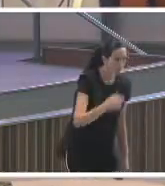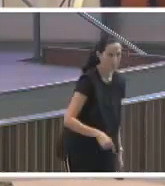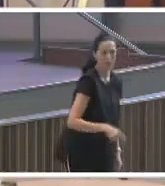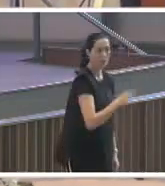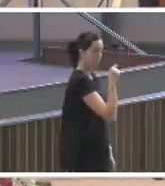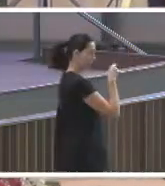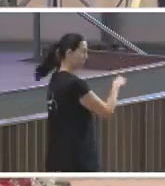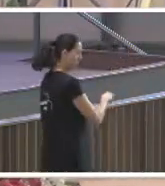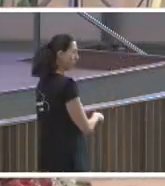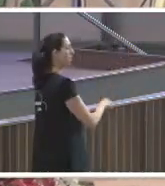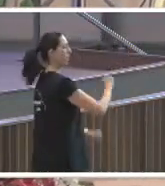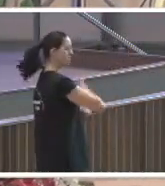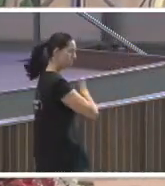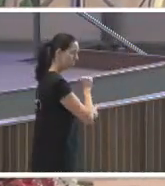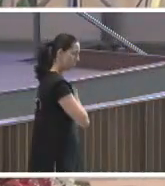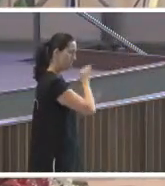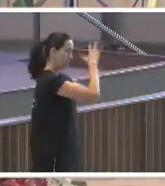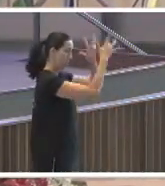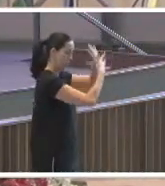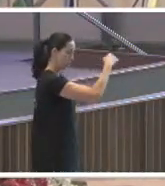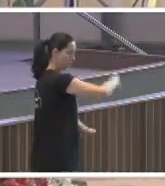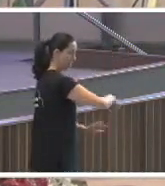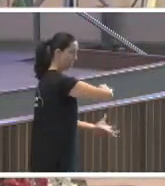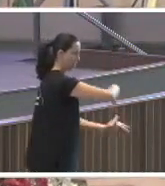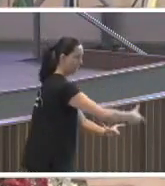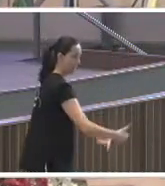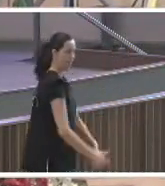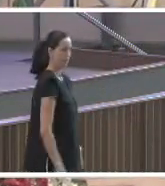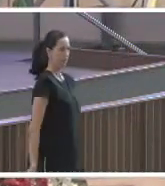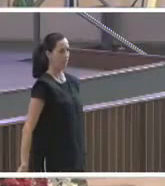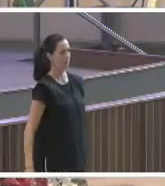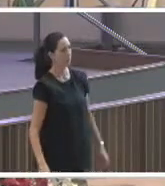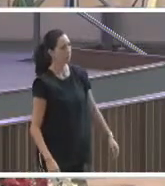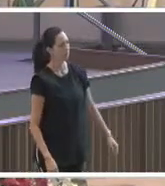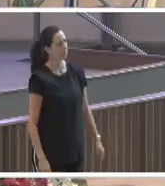Agora isso tem uma implicação tremenda em termos de autoridade espiritual.